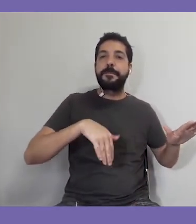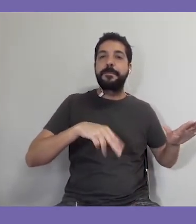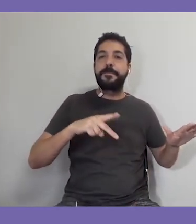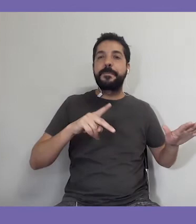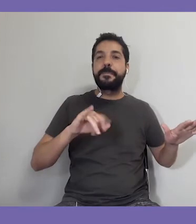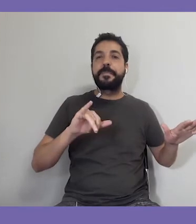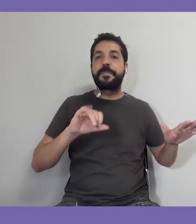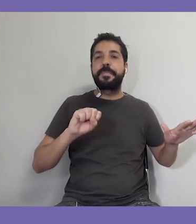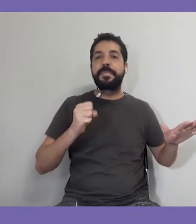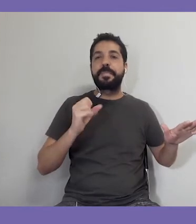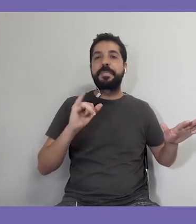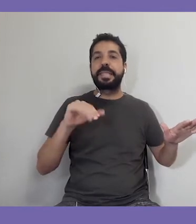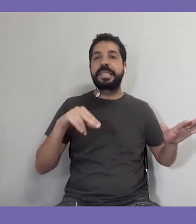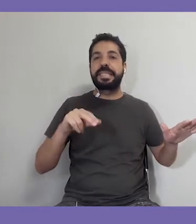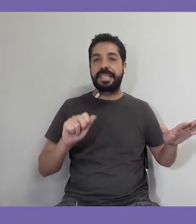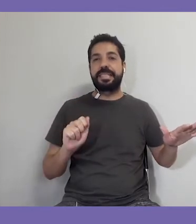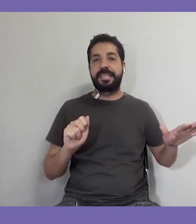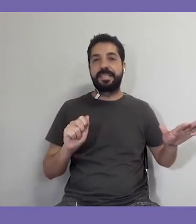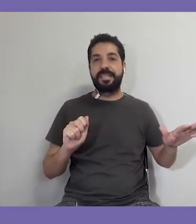mais seguro.